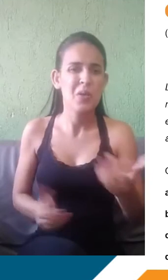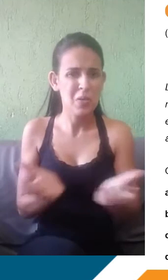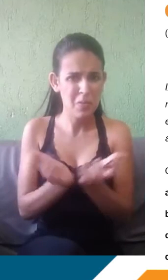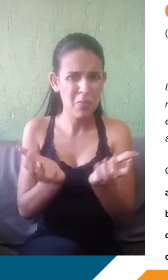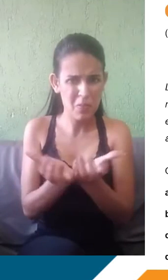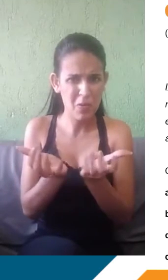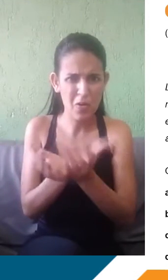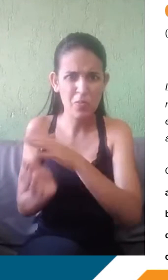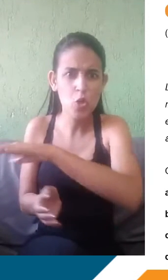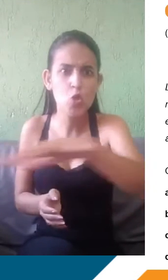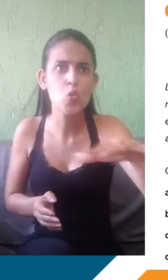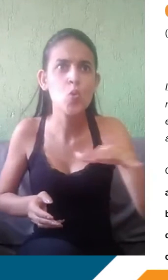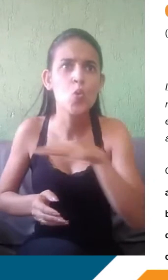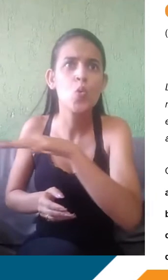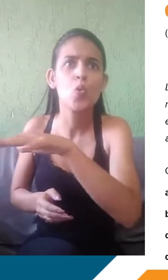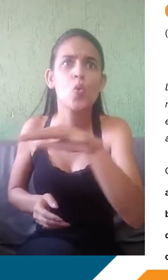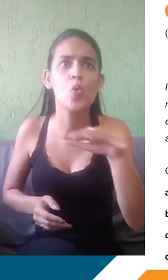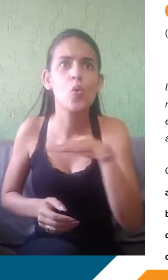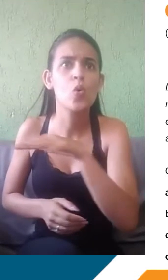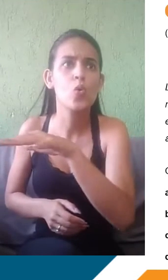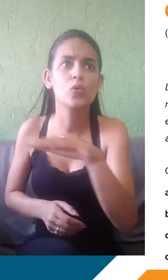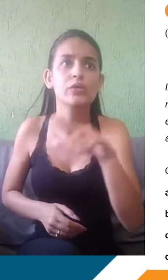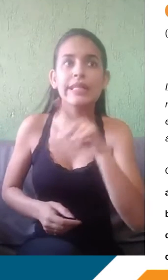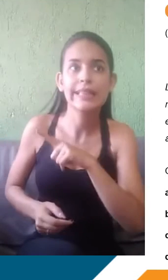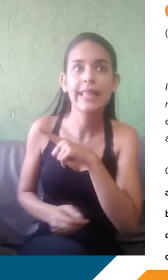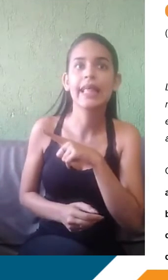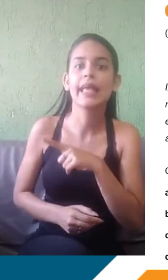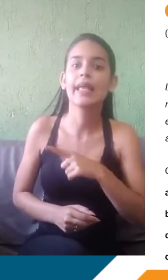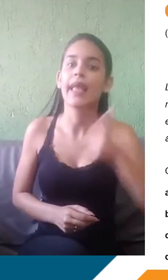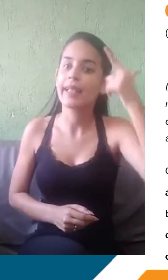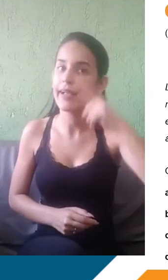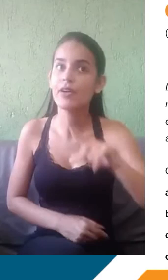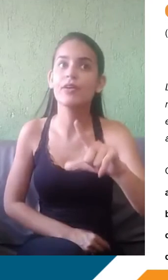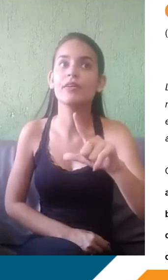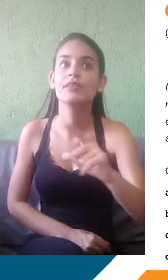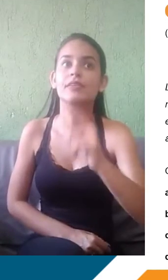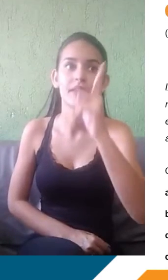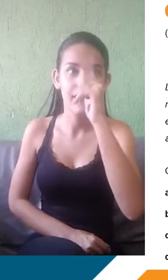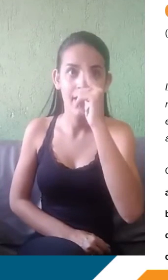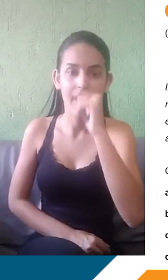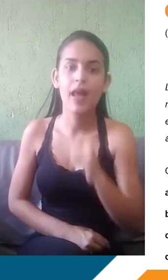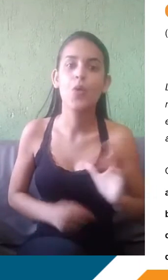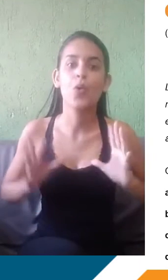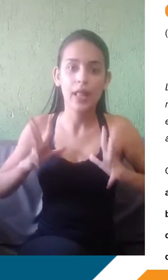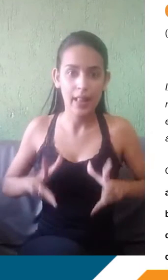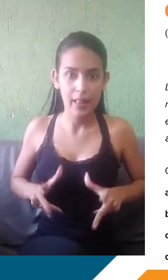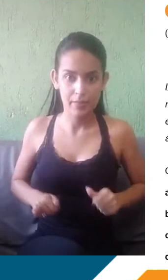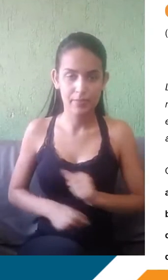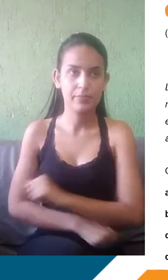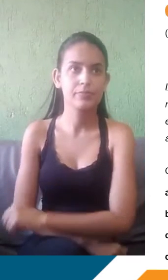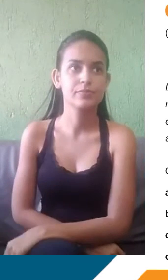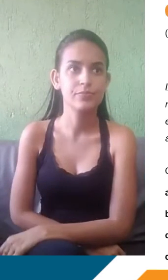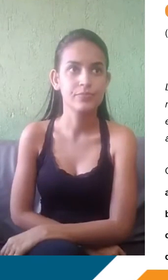saneamento e acesso à água. Texto retirado de O Globo, de José Carlos Libânio. Agora